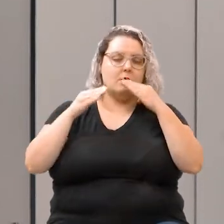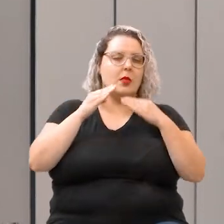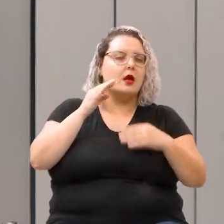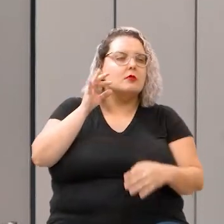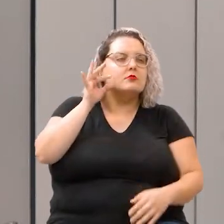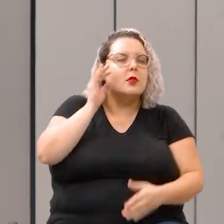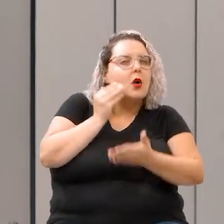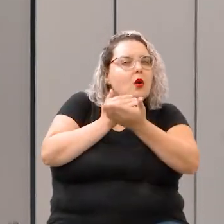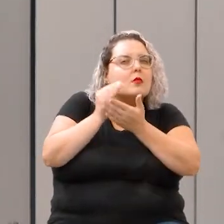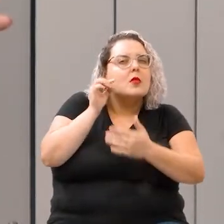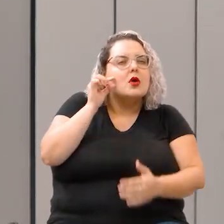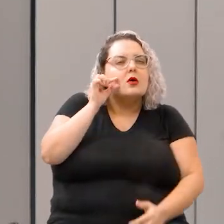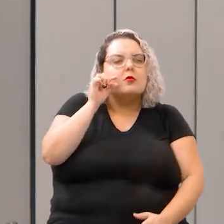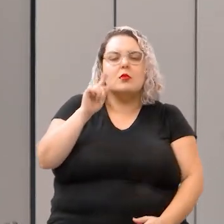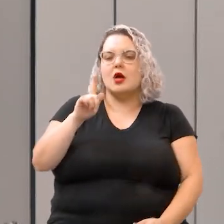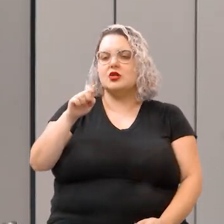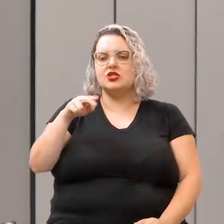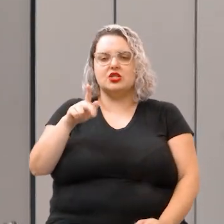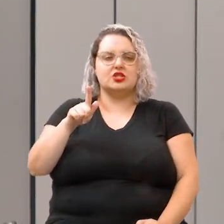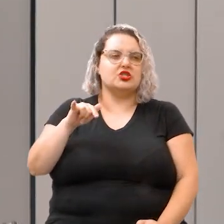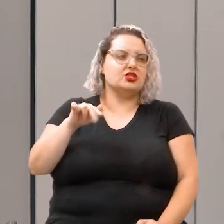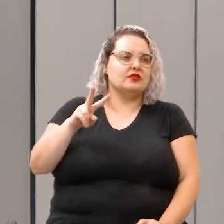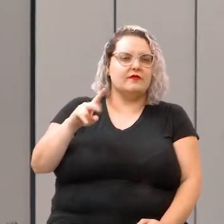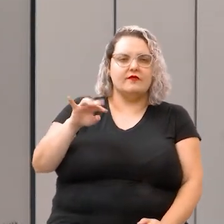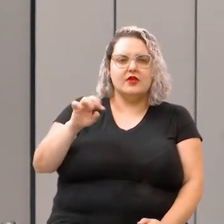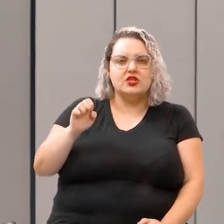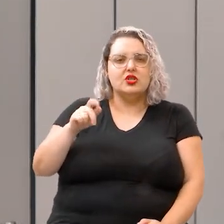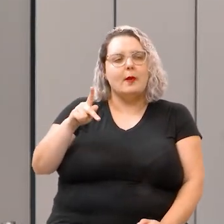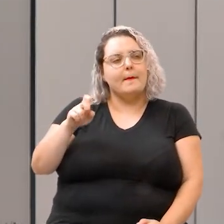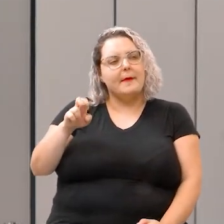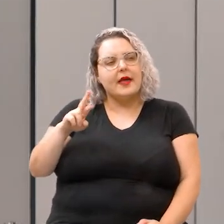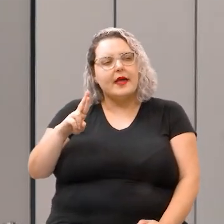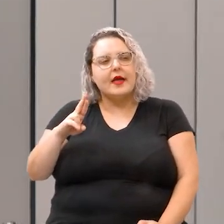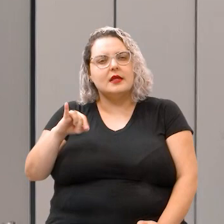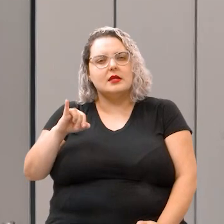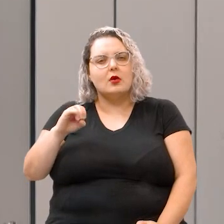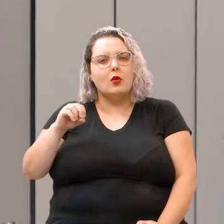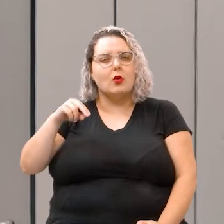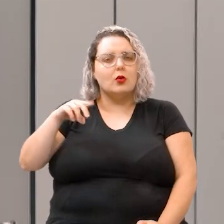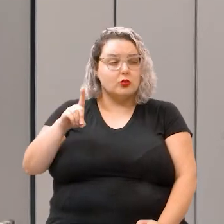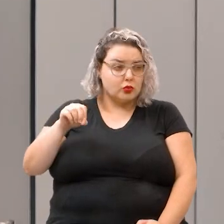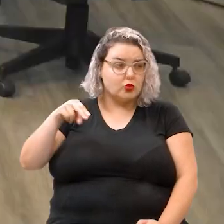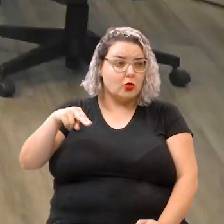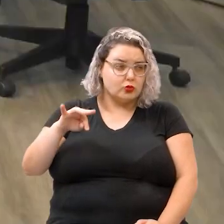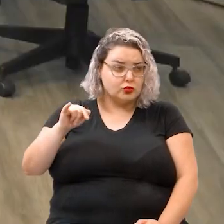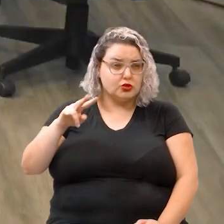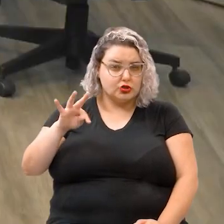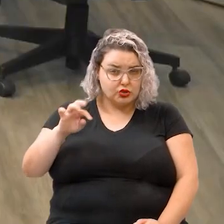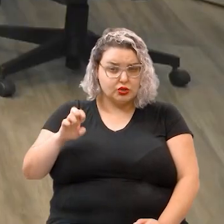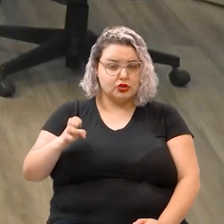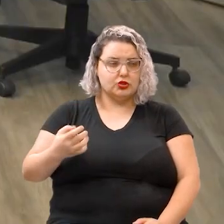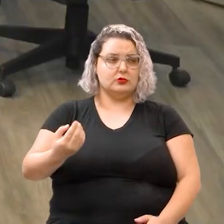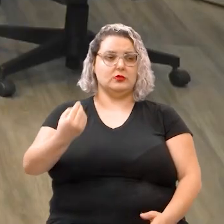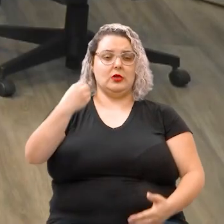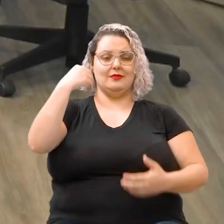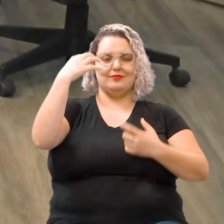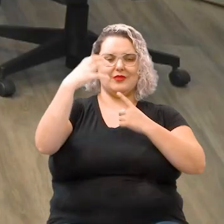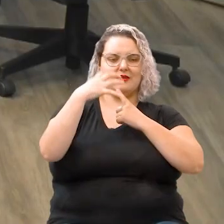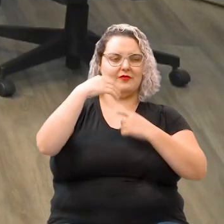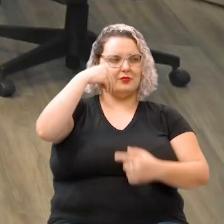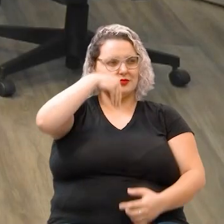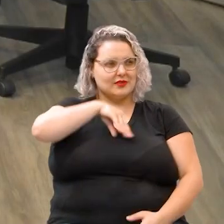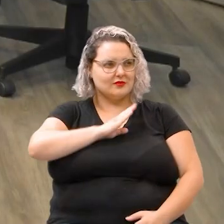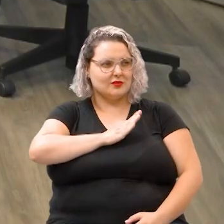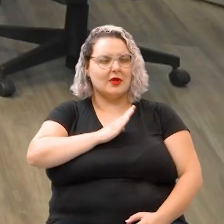começa ali, uma gengivite, uma periodontite, aquilo pode afetar o coração. As pessoas, elas estão mais conscientes